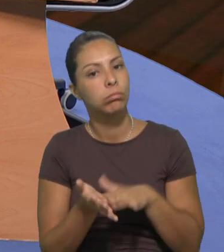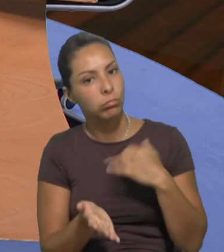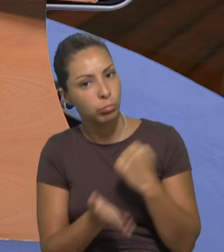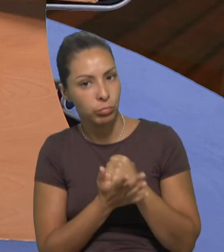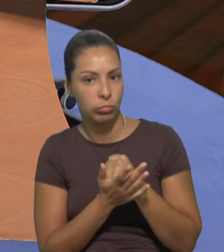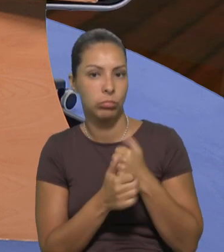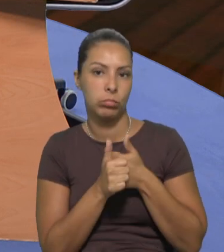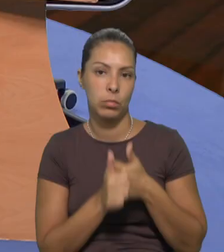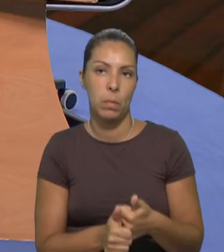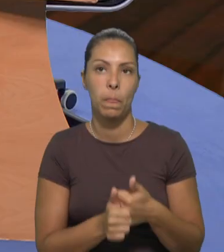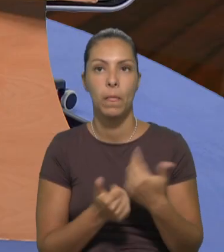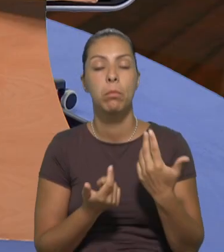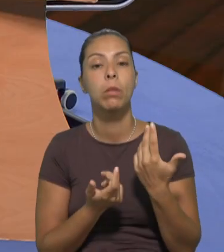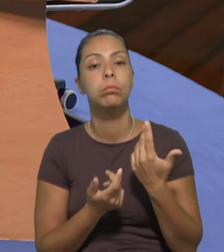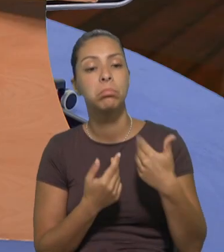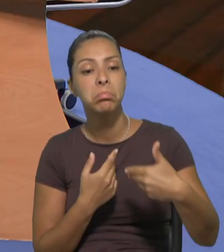vista, o resto acontecerá.